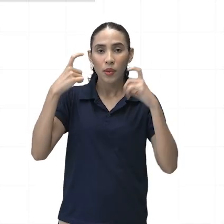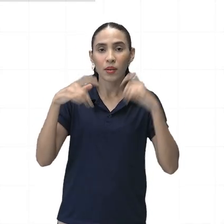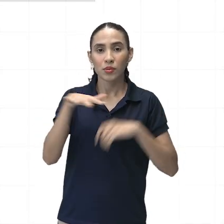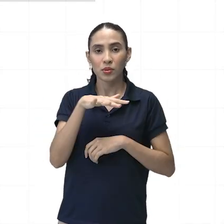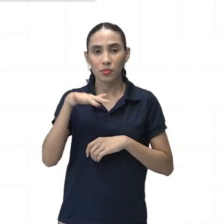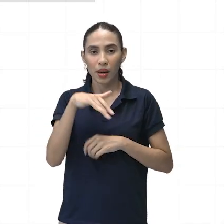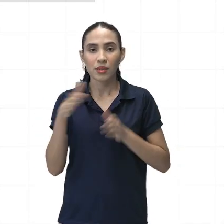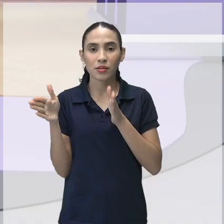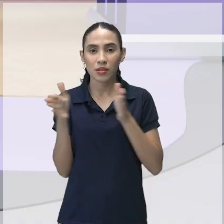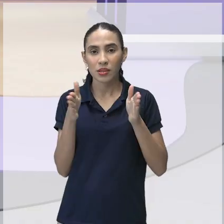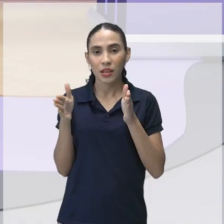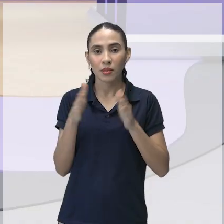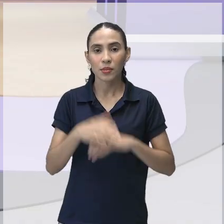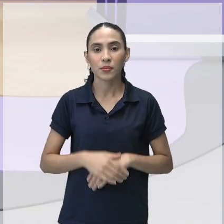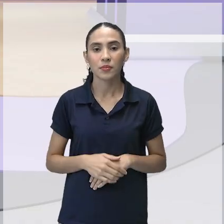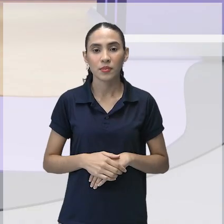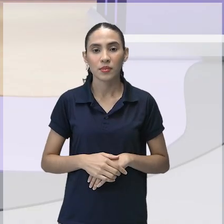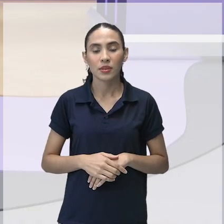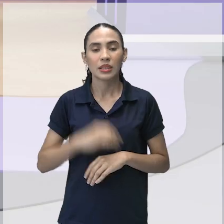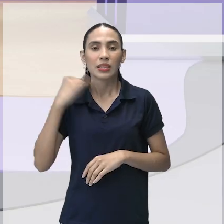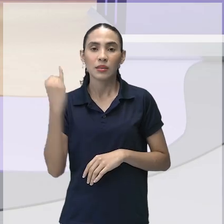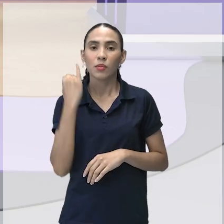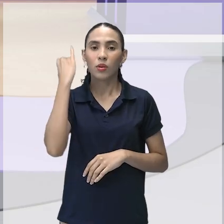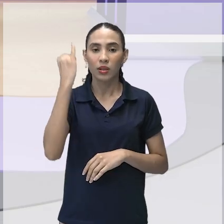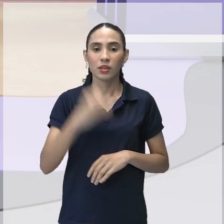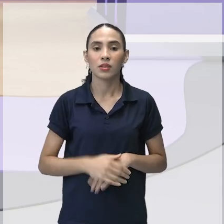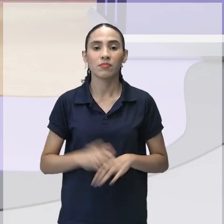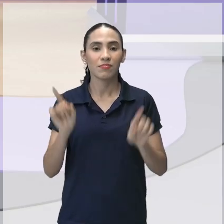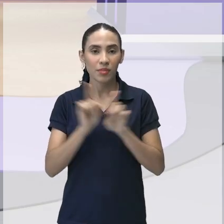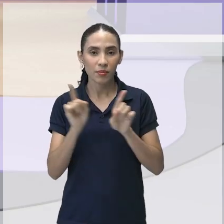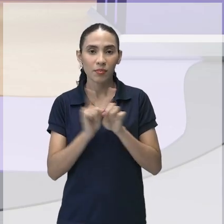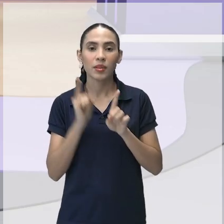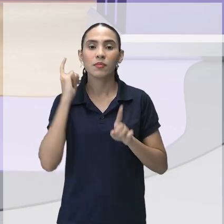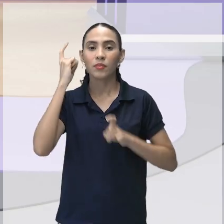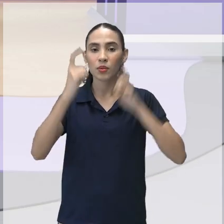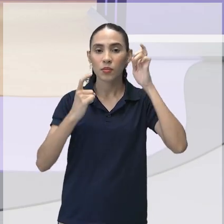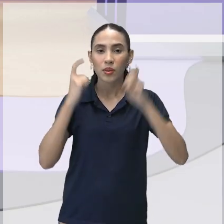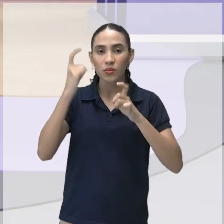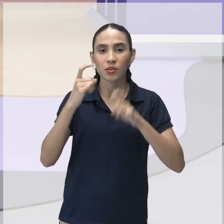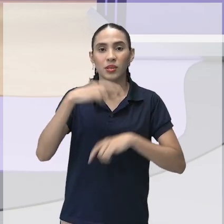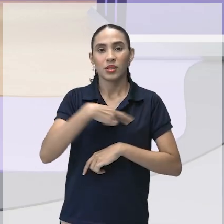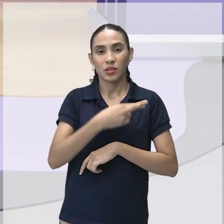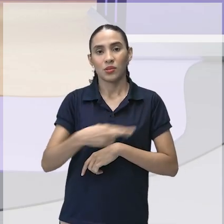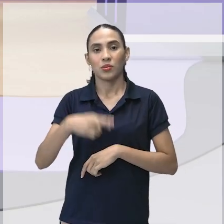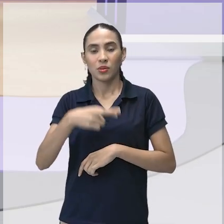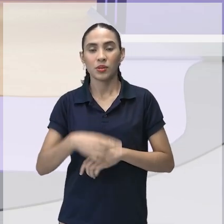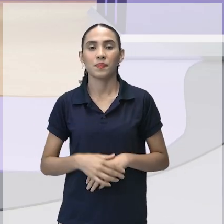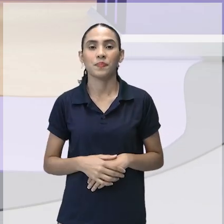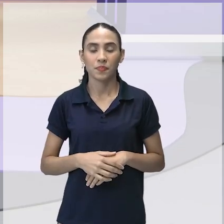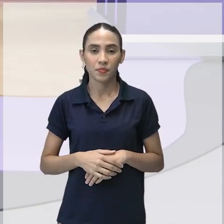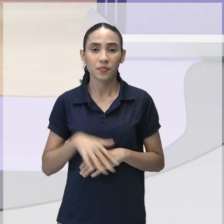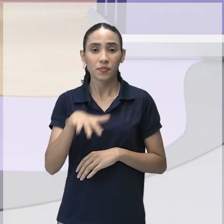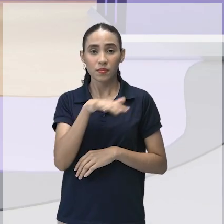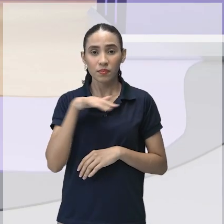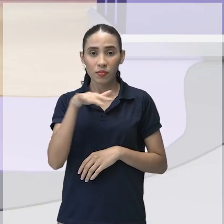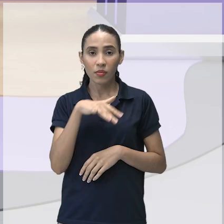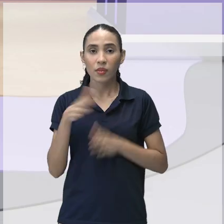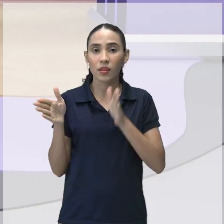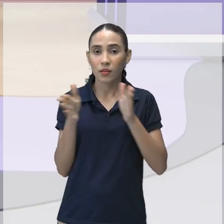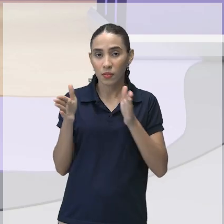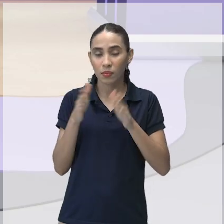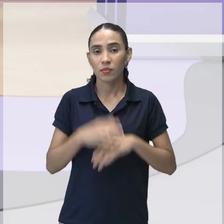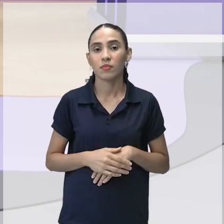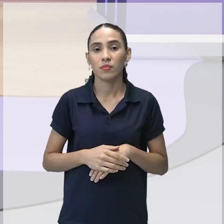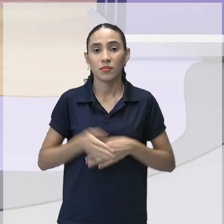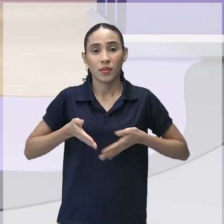espaço de tempo. Isso é muito importante. Também há uma preocupação das religiões nesse espaço de tempo,